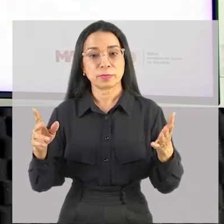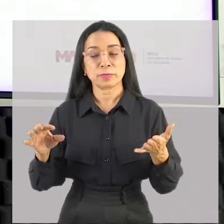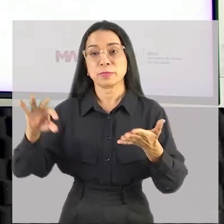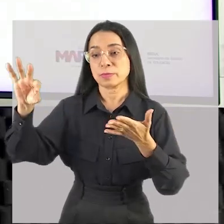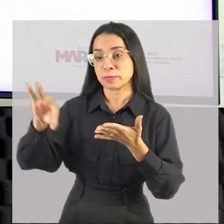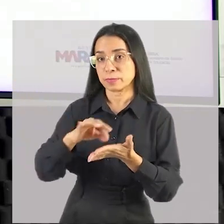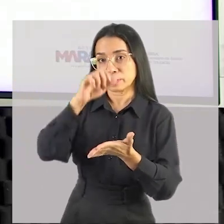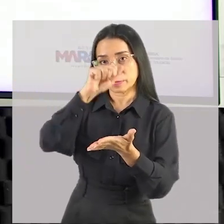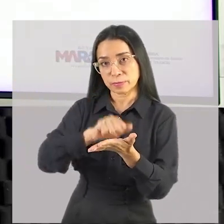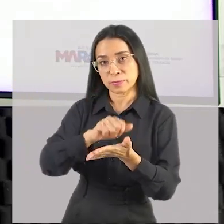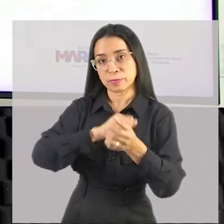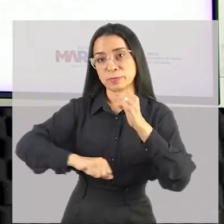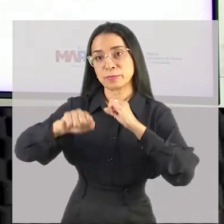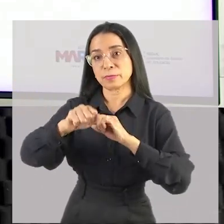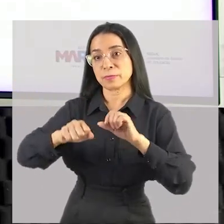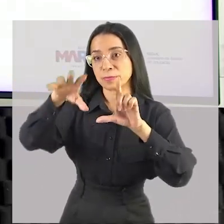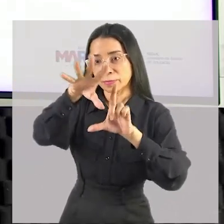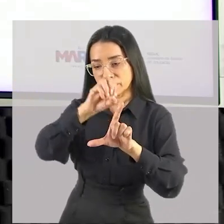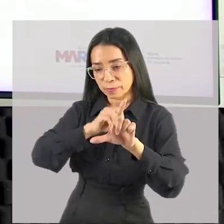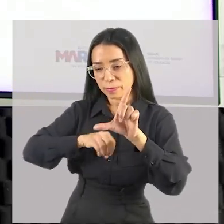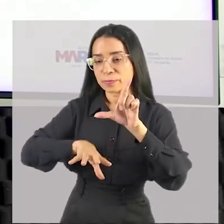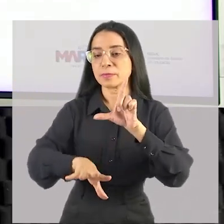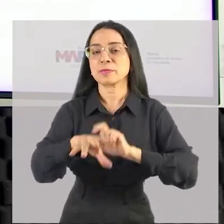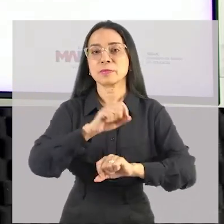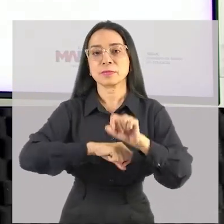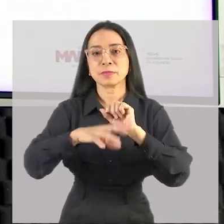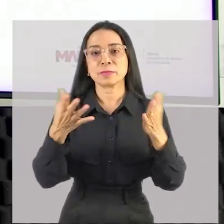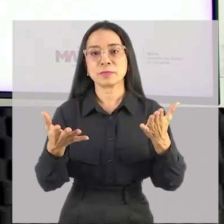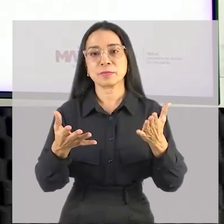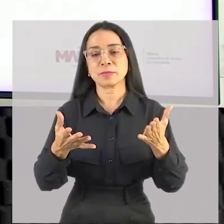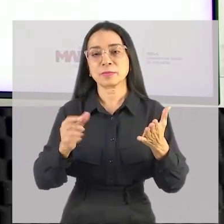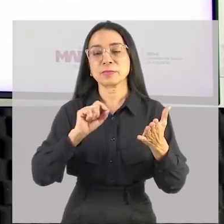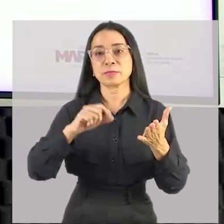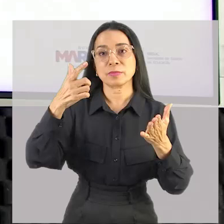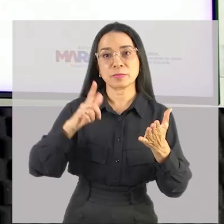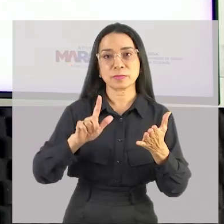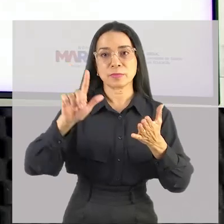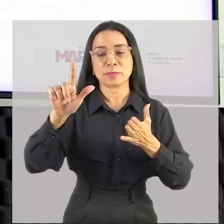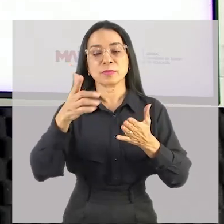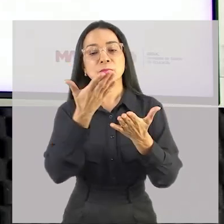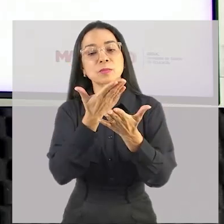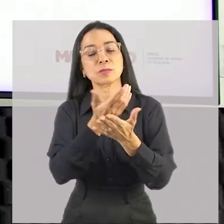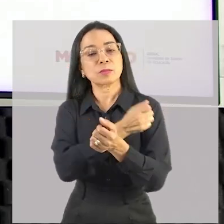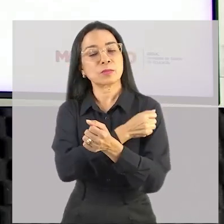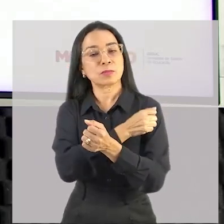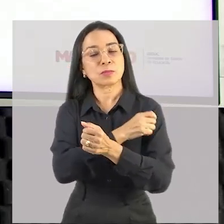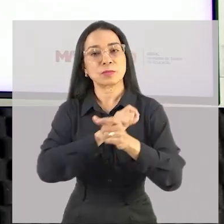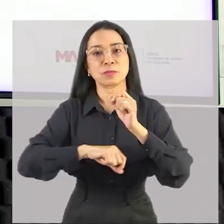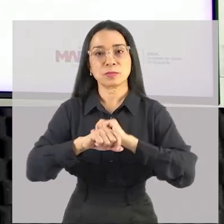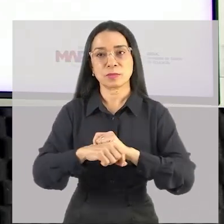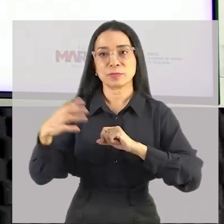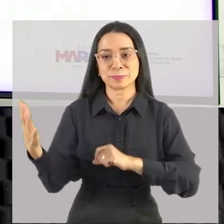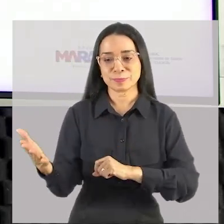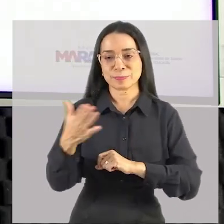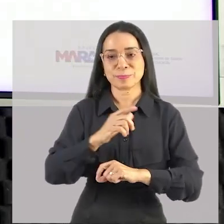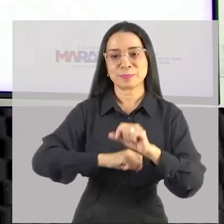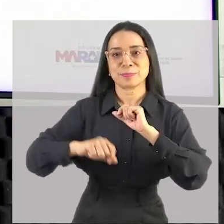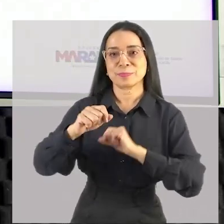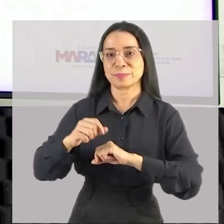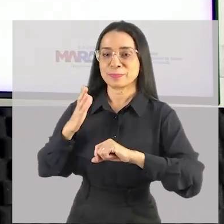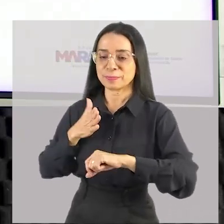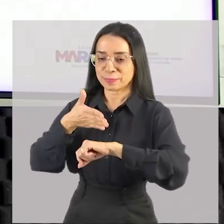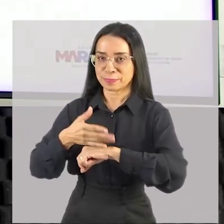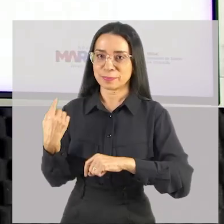Inscreva-se no canal, compartilhe este endereço para outros estudantes e venha